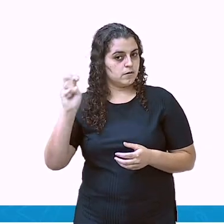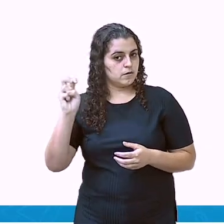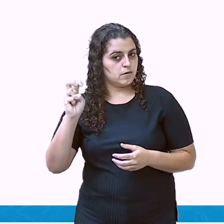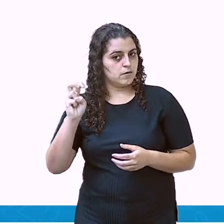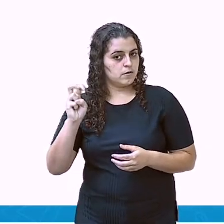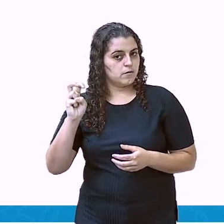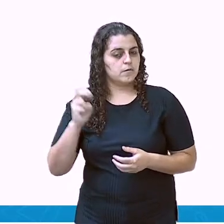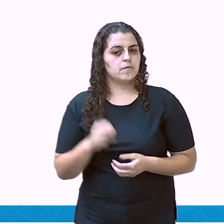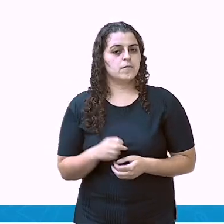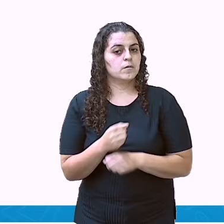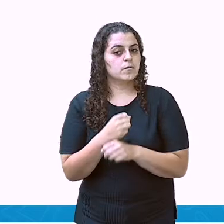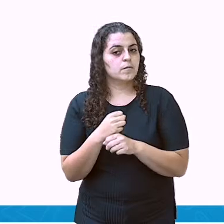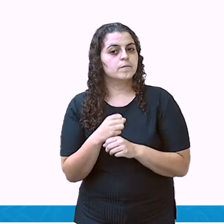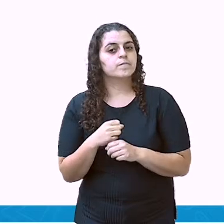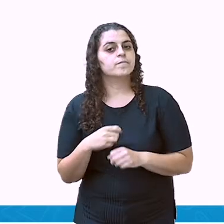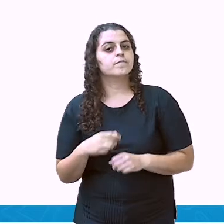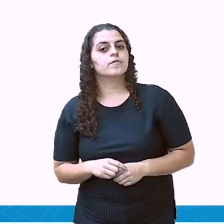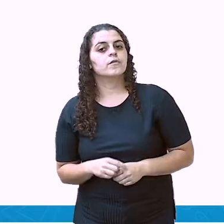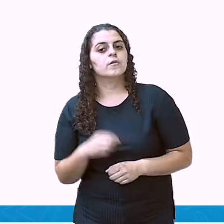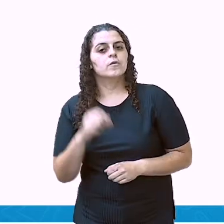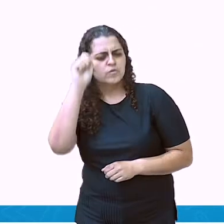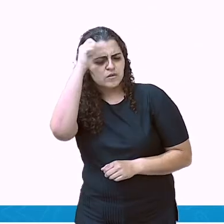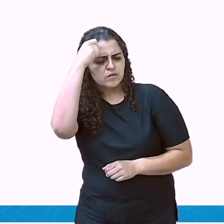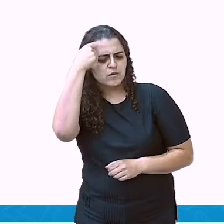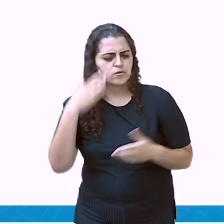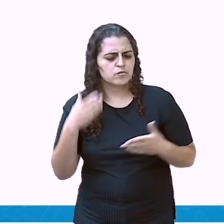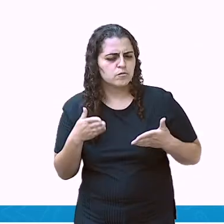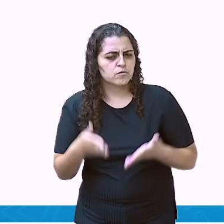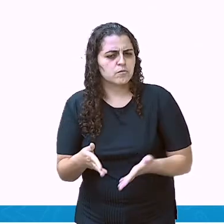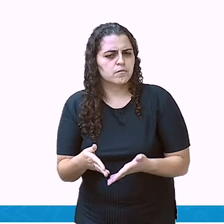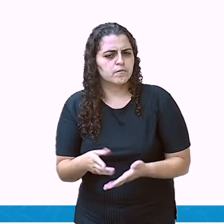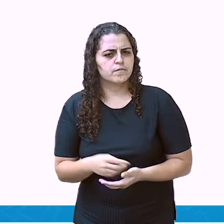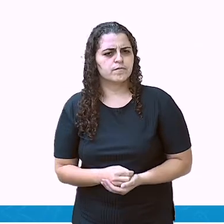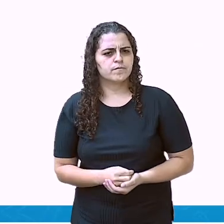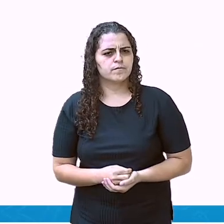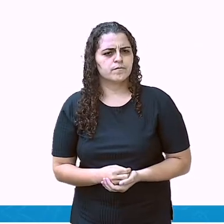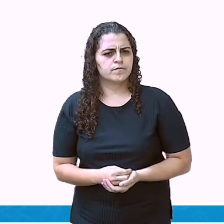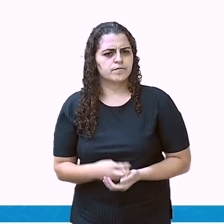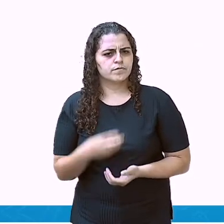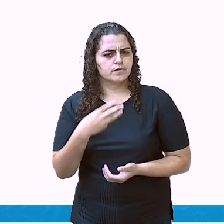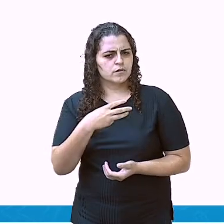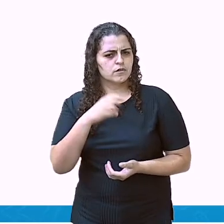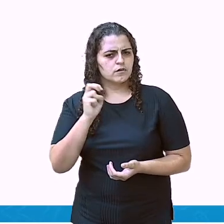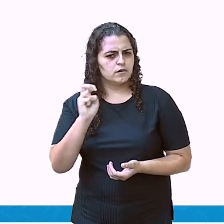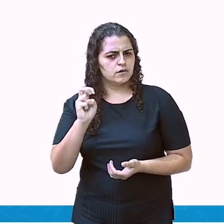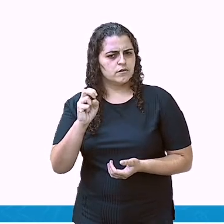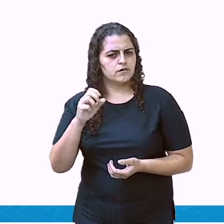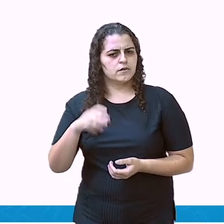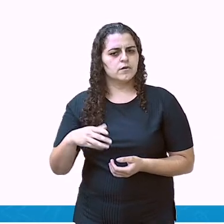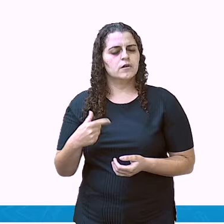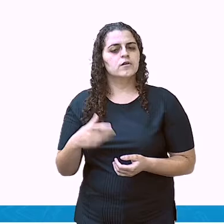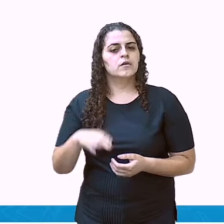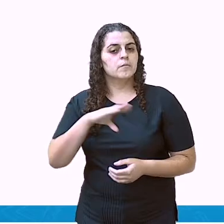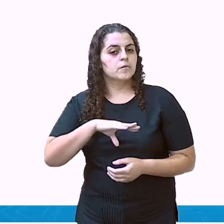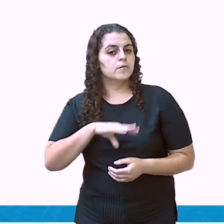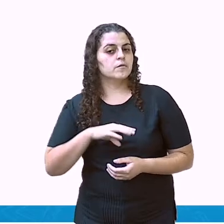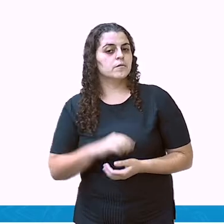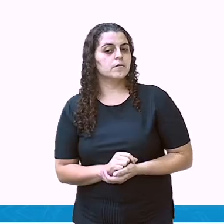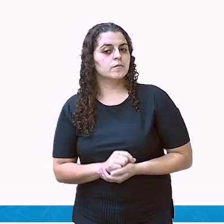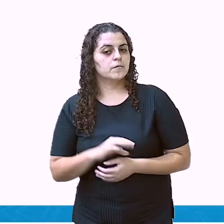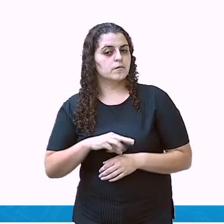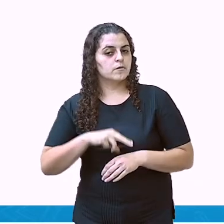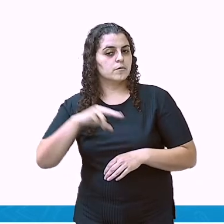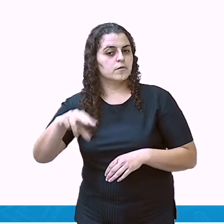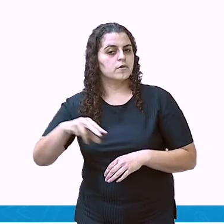1535. Então, os negros chegaram aqui 35 anos depois dos portugueses.